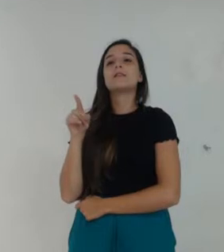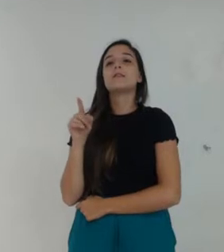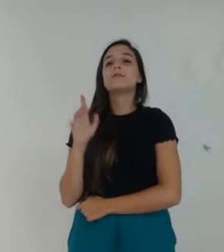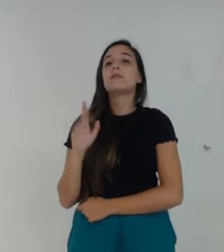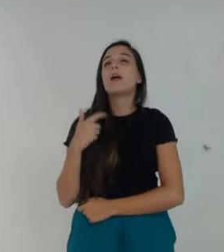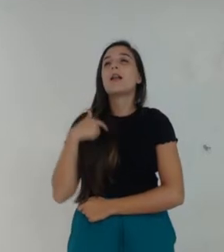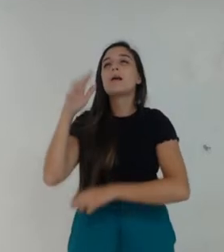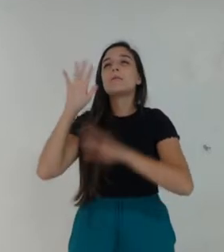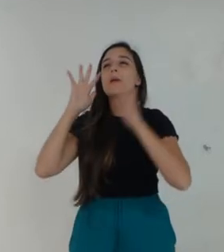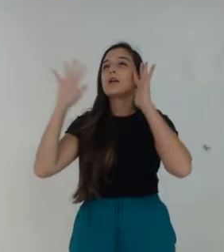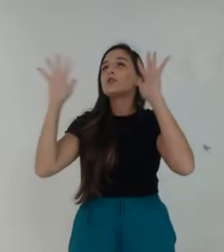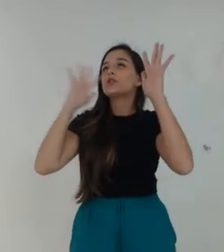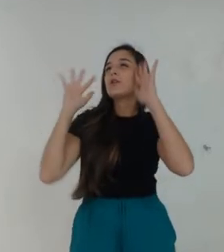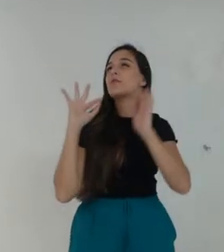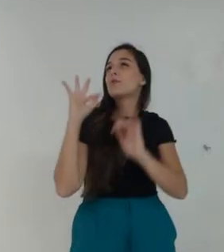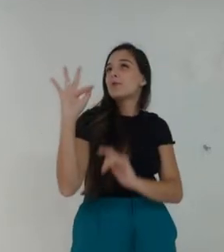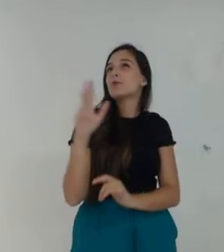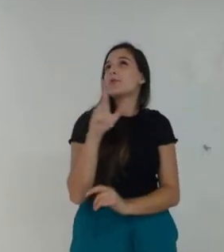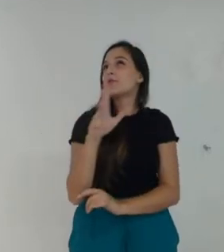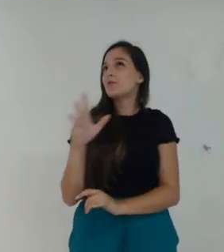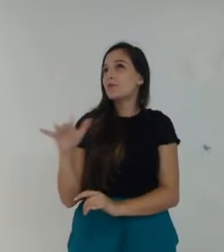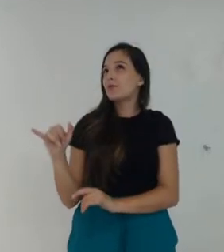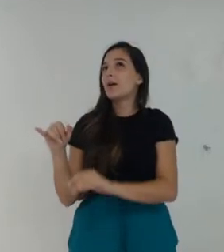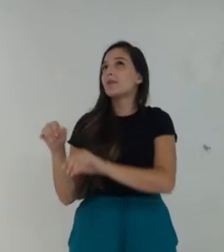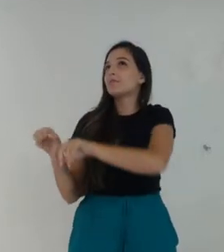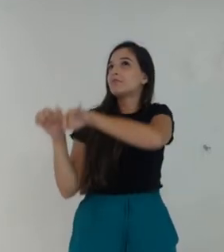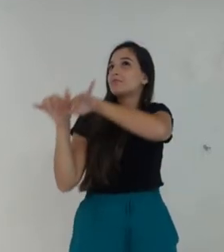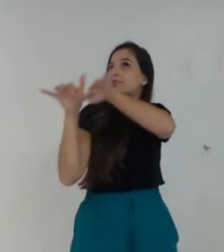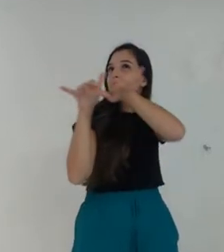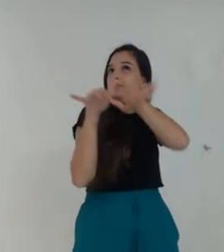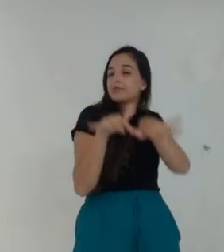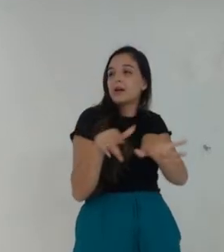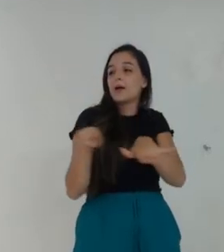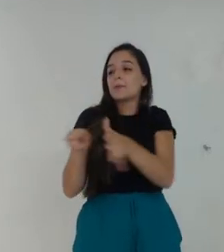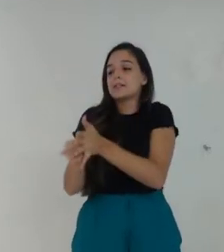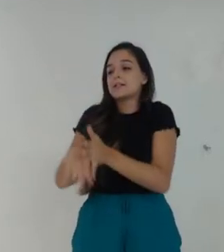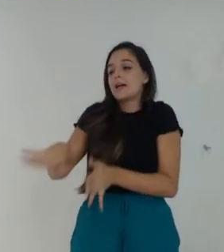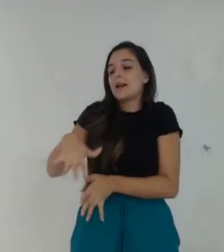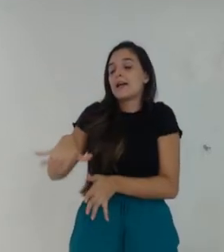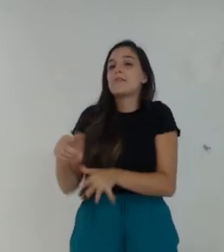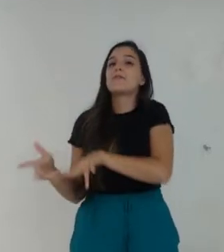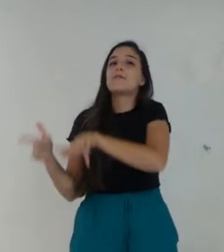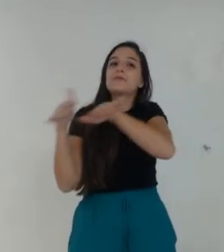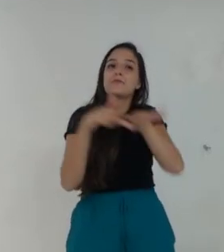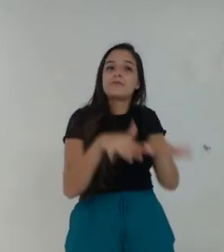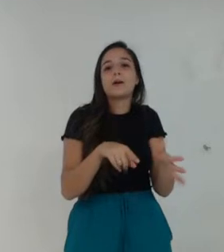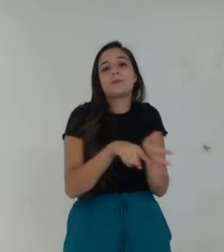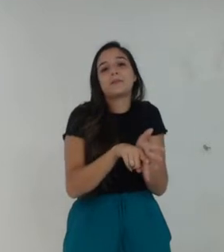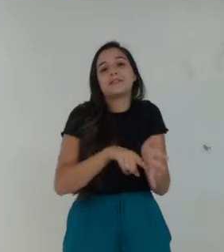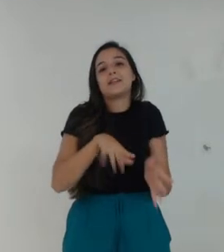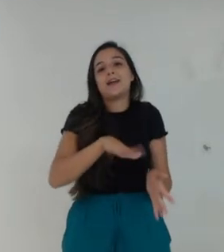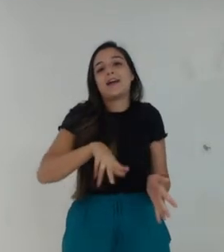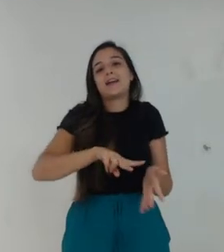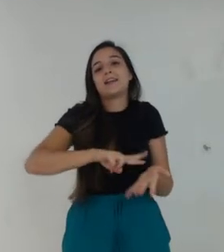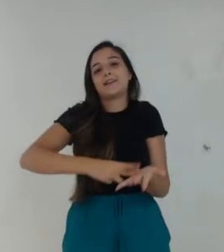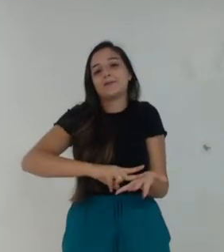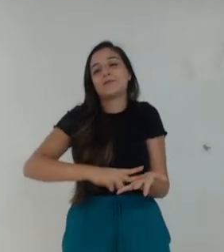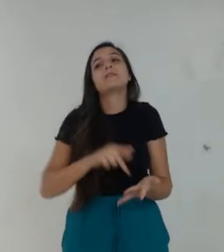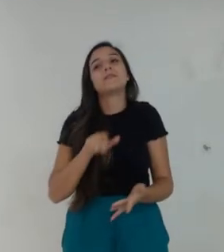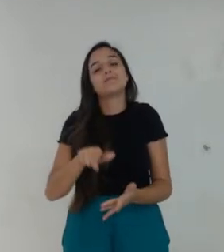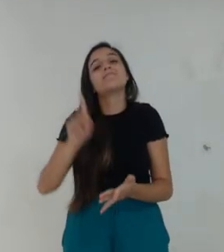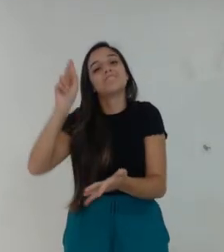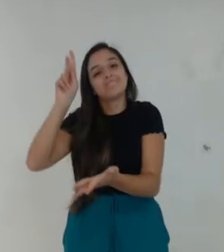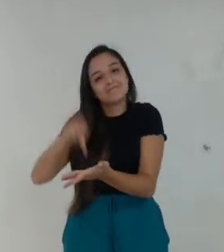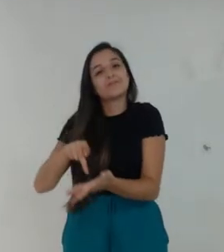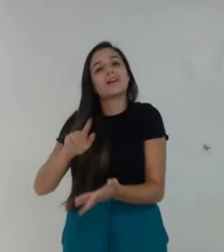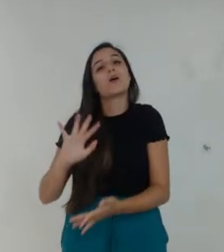que no futuro essas pesquisas se deslocarão para programas de estudos da tradução, e é o que acontece, né? Então isso é um dado